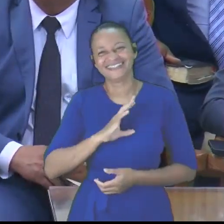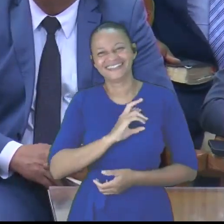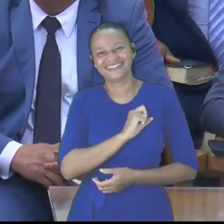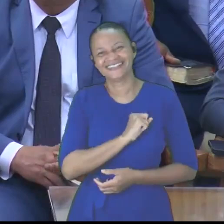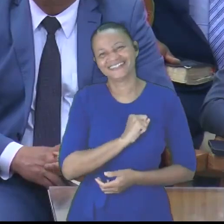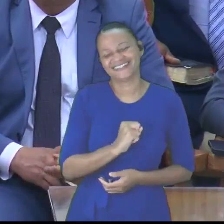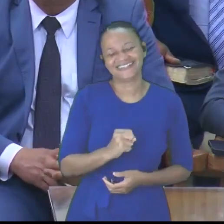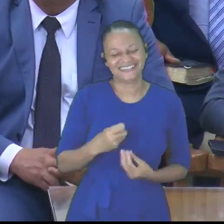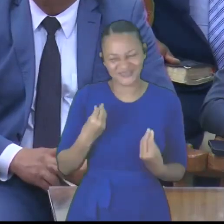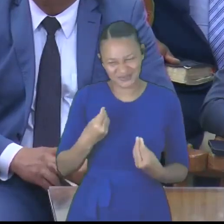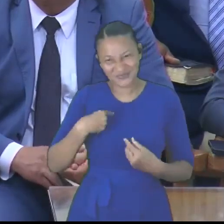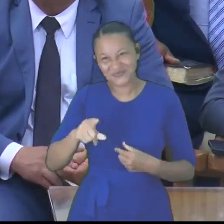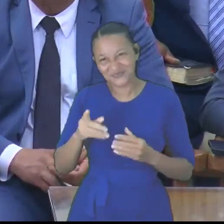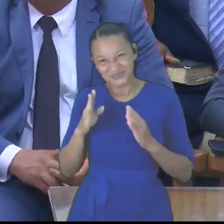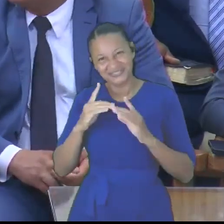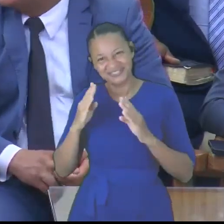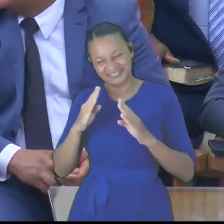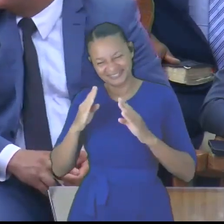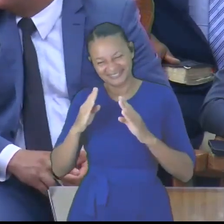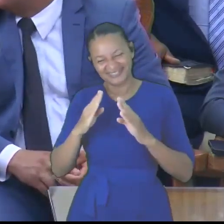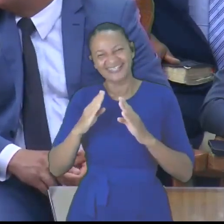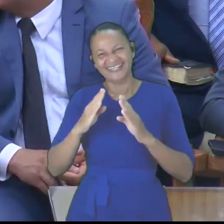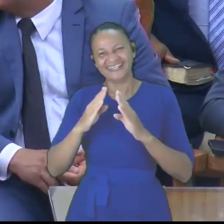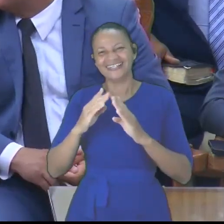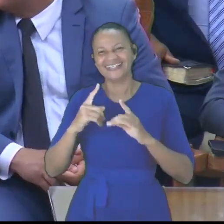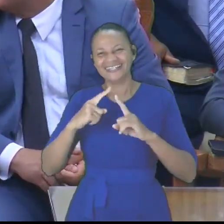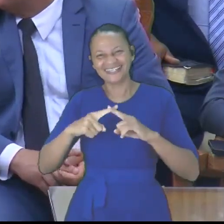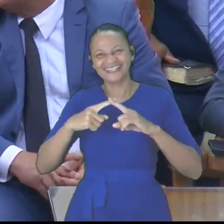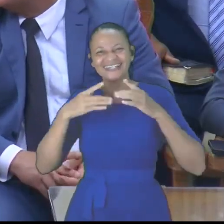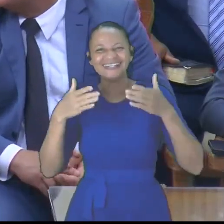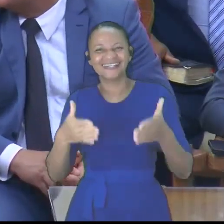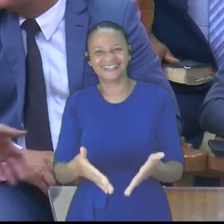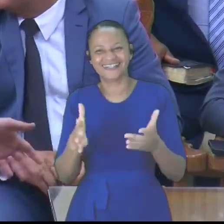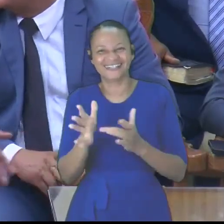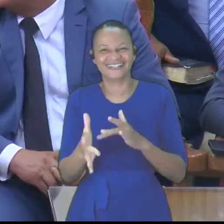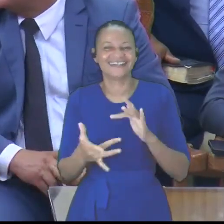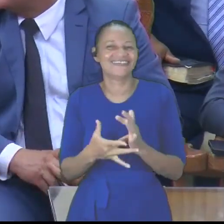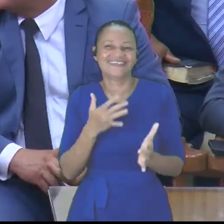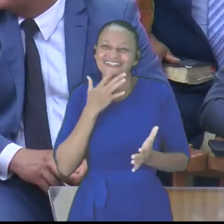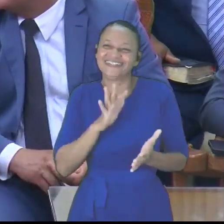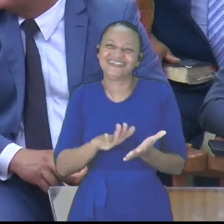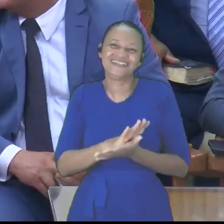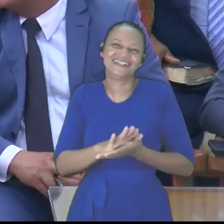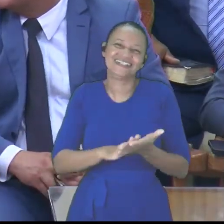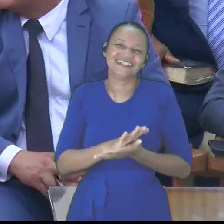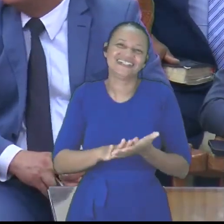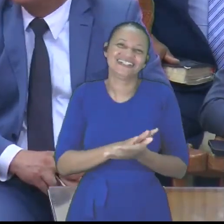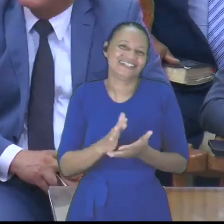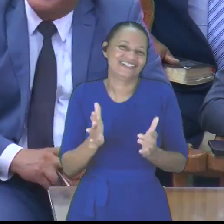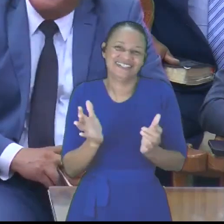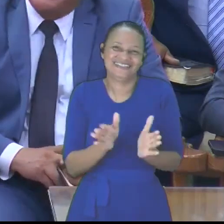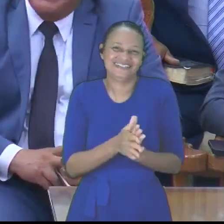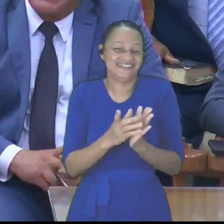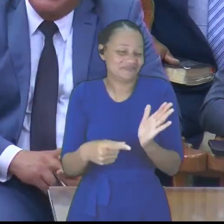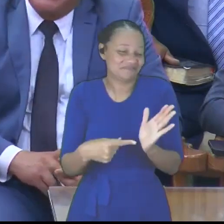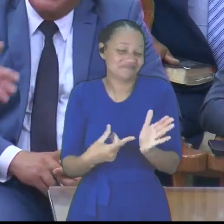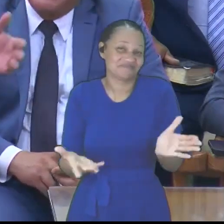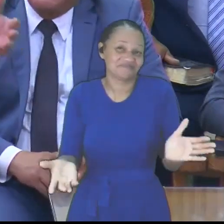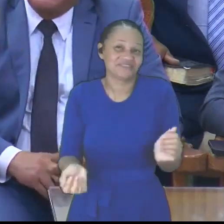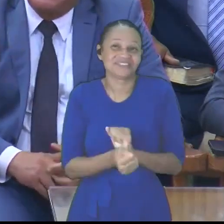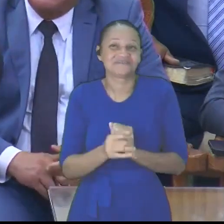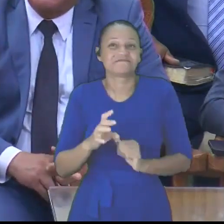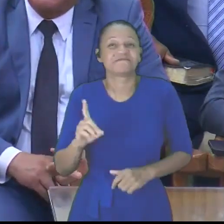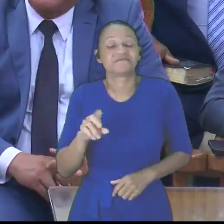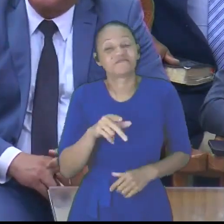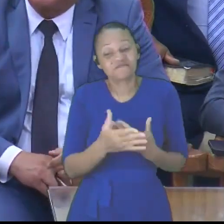que ignorância. Após tem crente que está chorando que não foi para o enterro de Jesus também. Que não conhece nada da Bíblia. Não conhece nada da Bíblia, né? Pronto, glória a Deus.